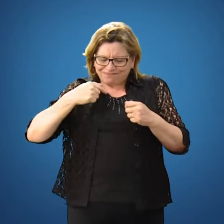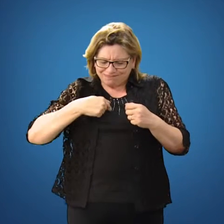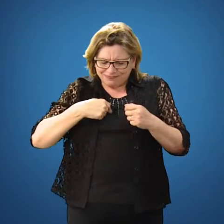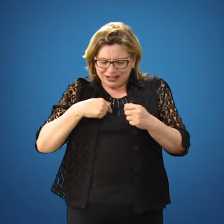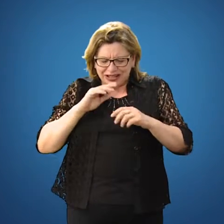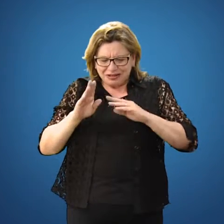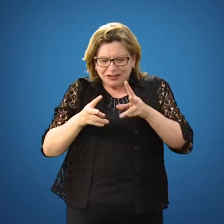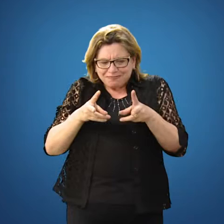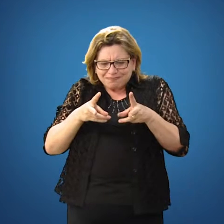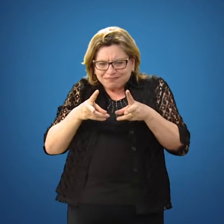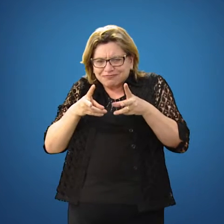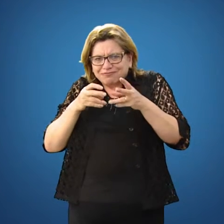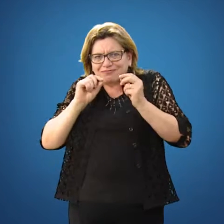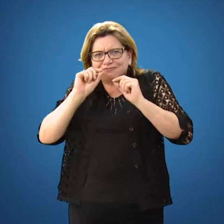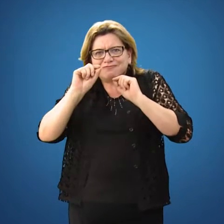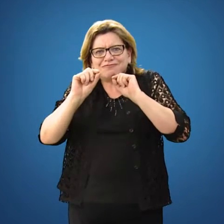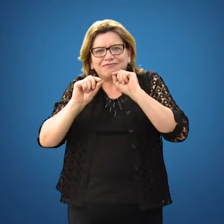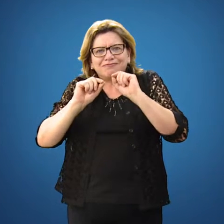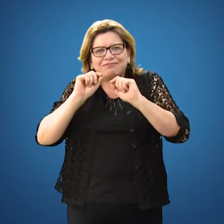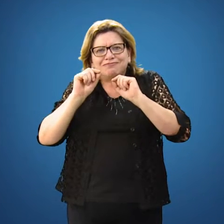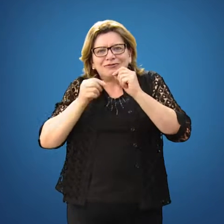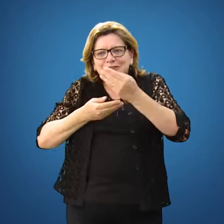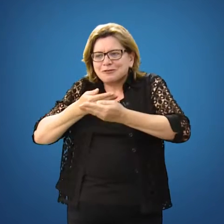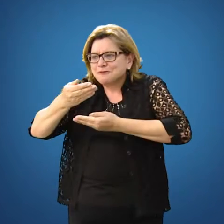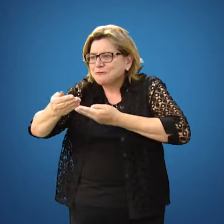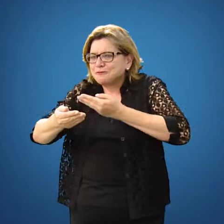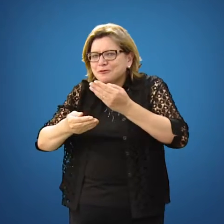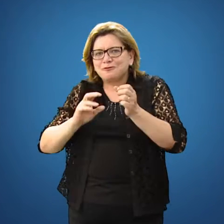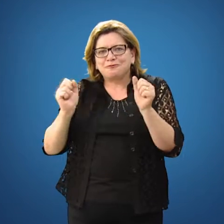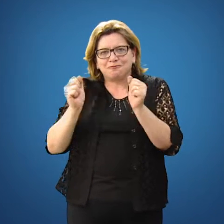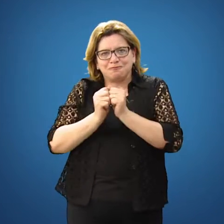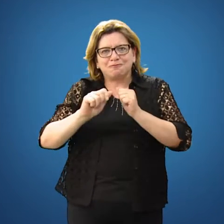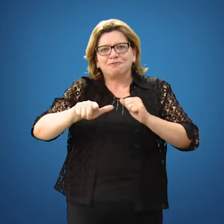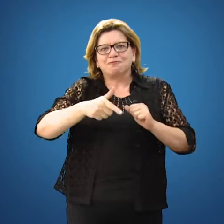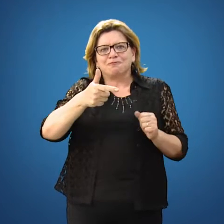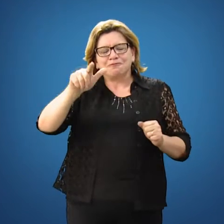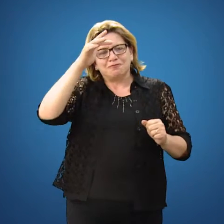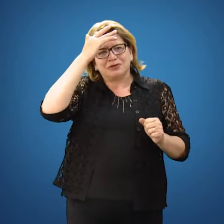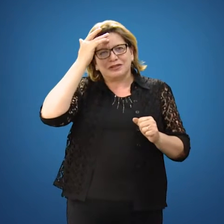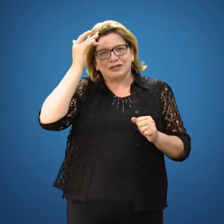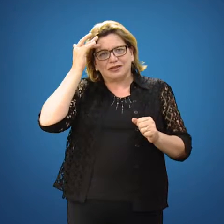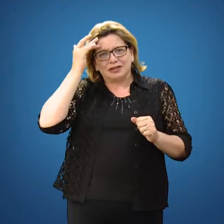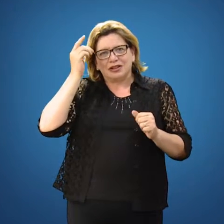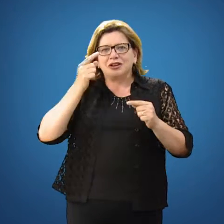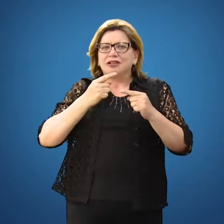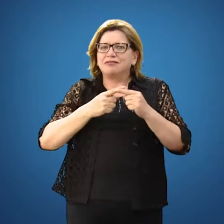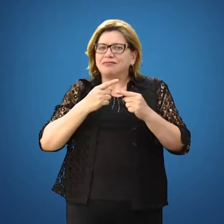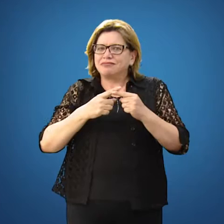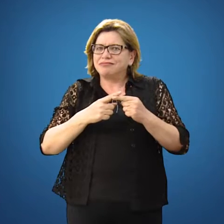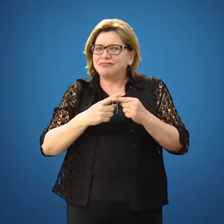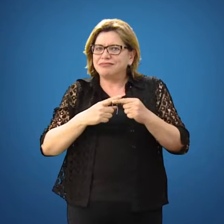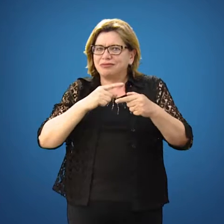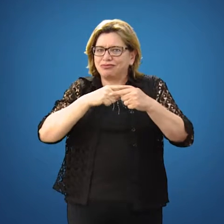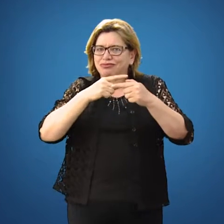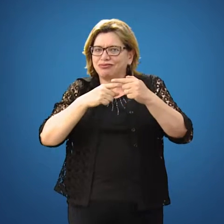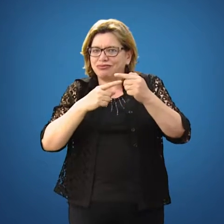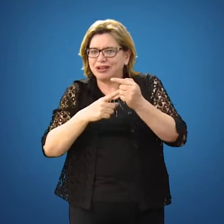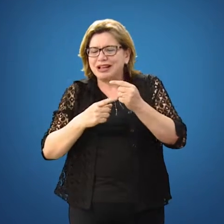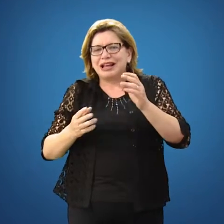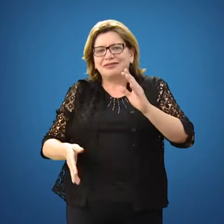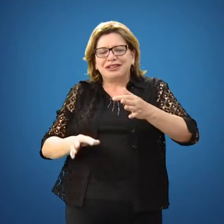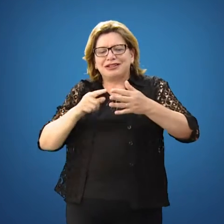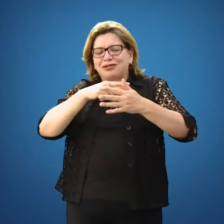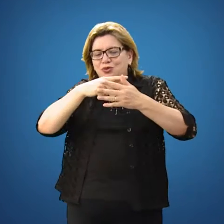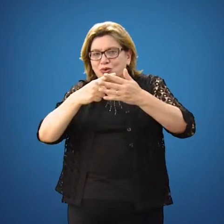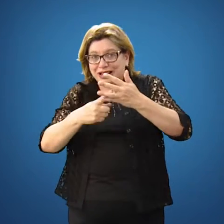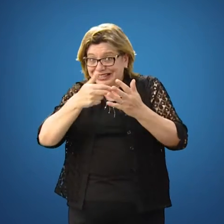e acionar essa rede de relações com os outros. Porque uma etapa, na verdade, ela tem uma